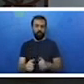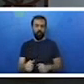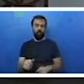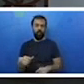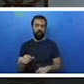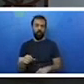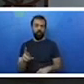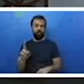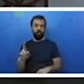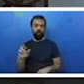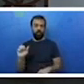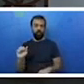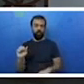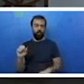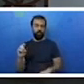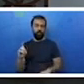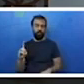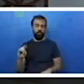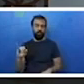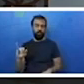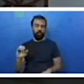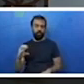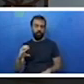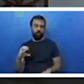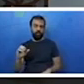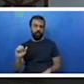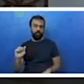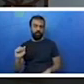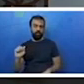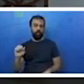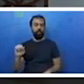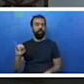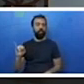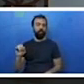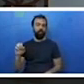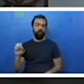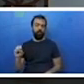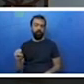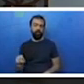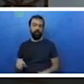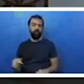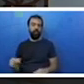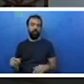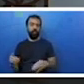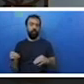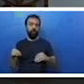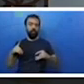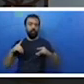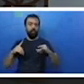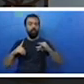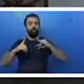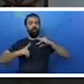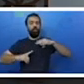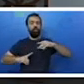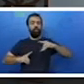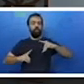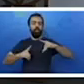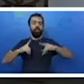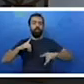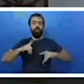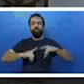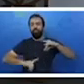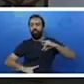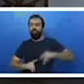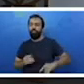de adrenalina, Nós aumentamos os níveis de serotonina, de cortisona, de adrenalina e faz com que o nosso corpo dê aquele friozinho na